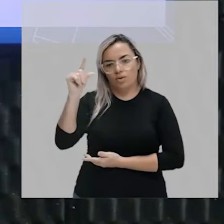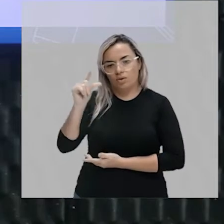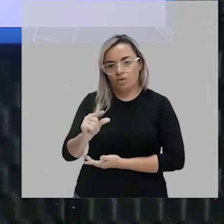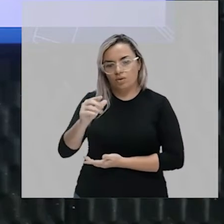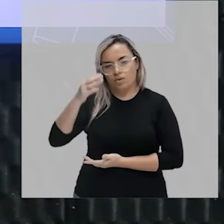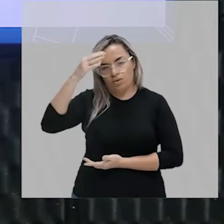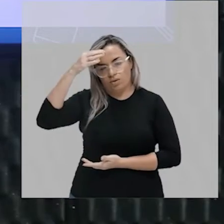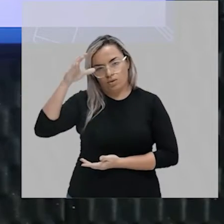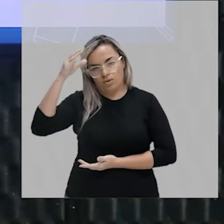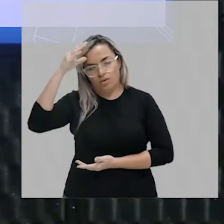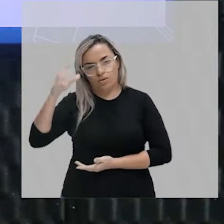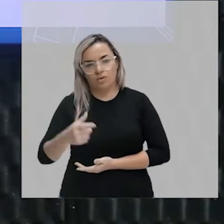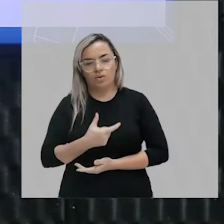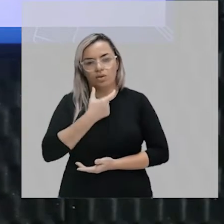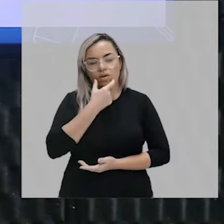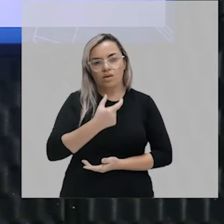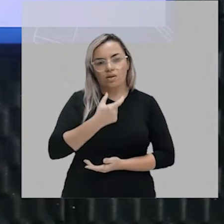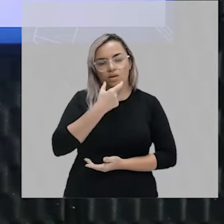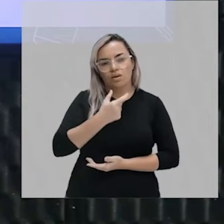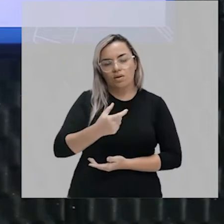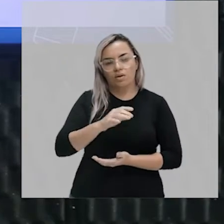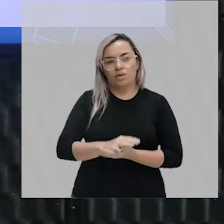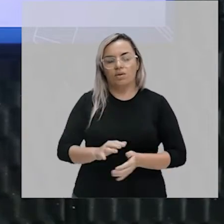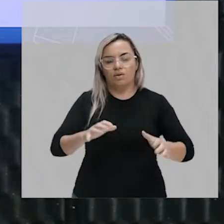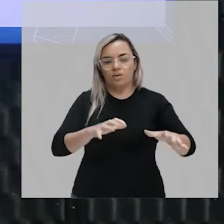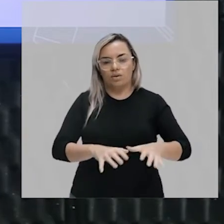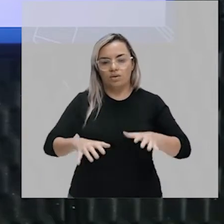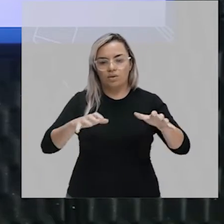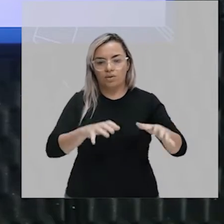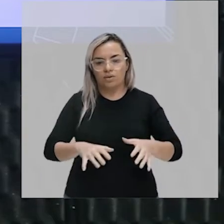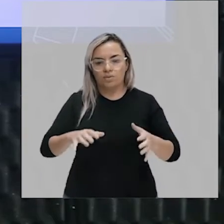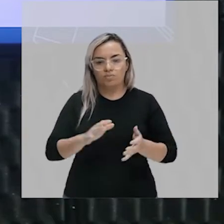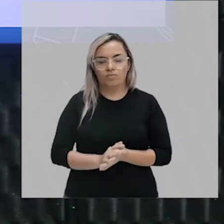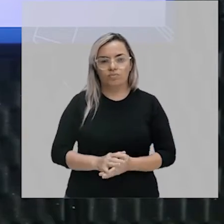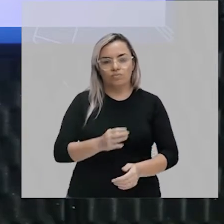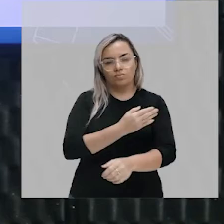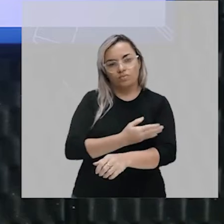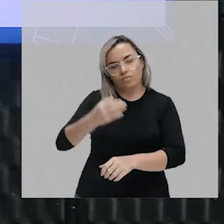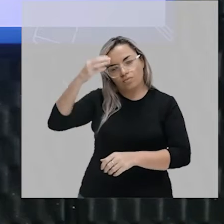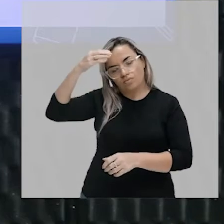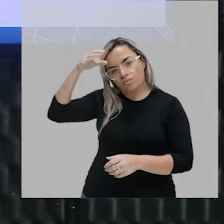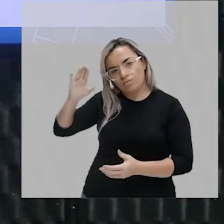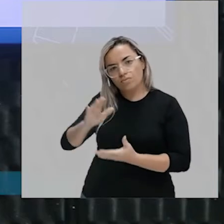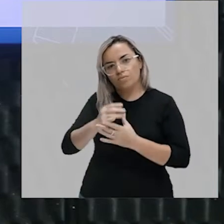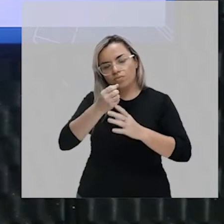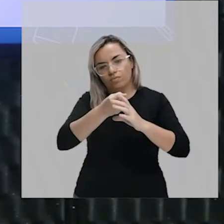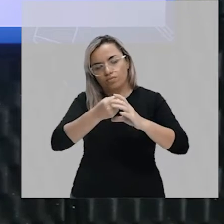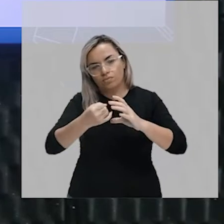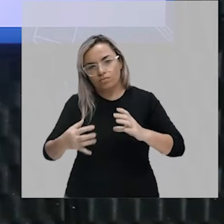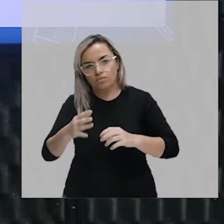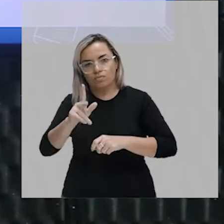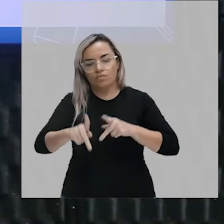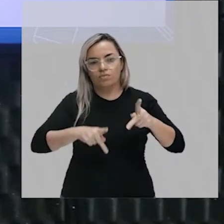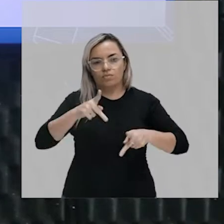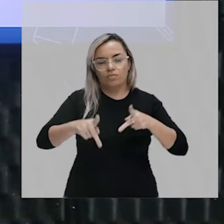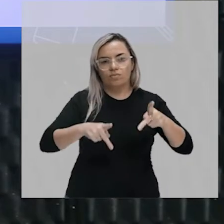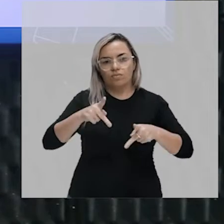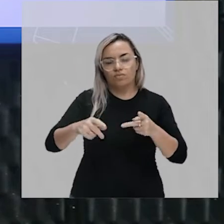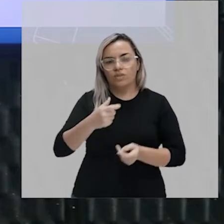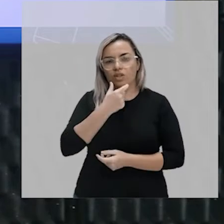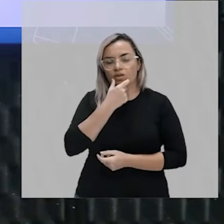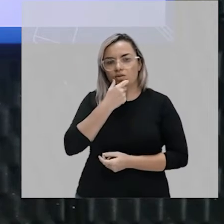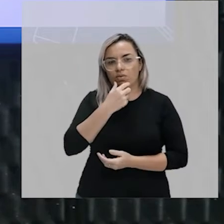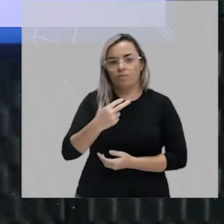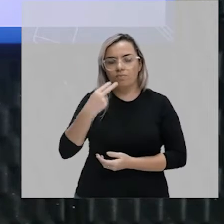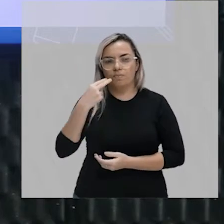em pouquinho da Cultura Britânica Trabalhando um pouco dessa questão dos hábitos dos custos o povo inglês considerando a